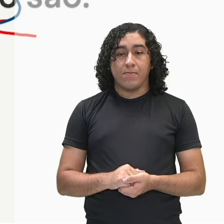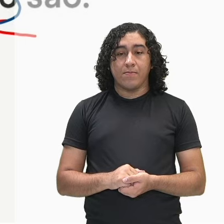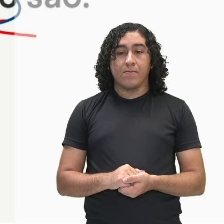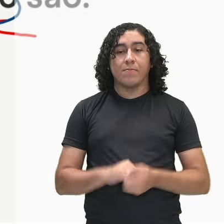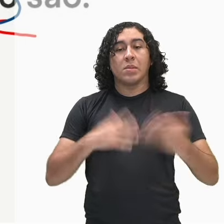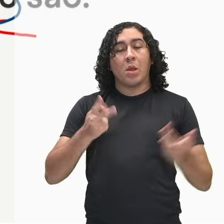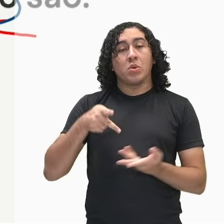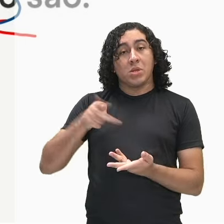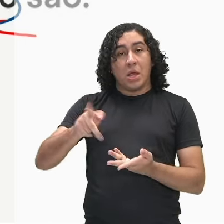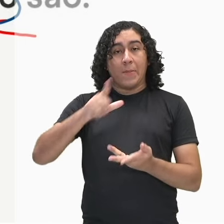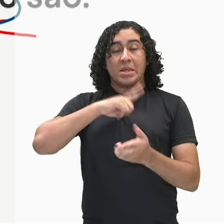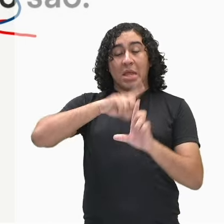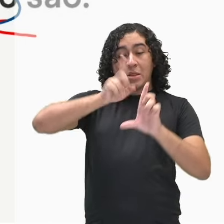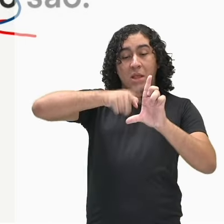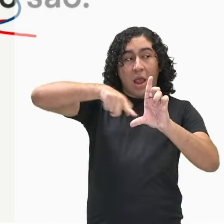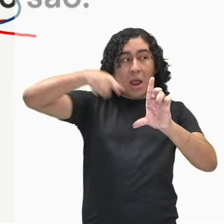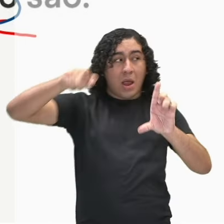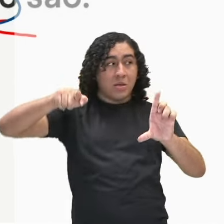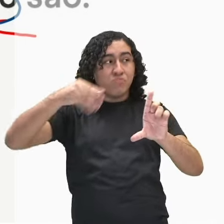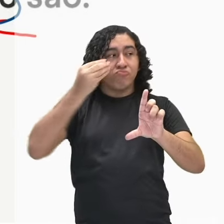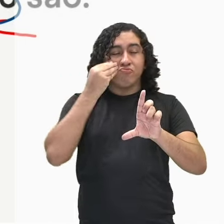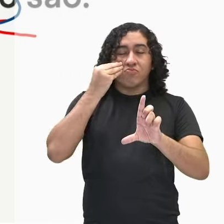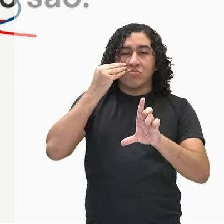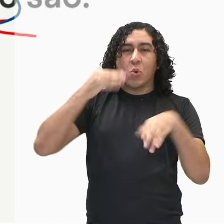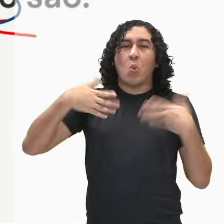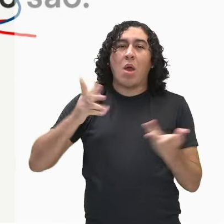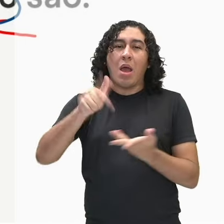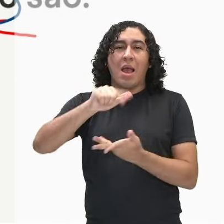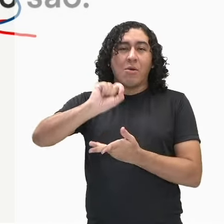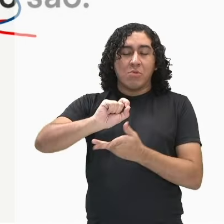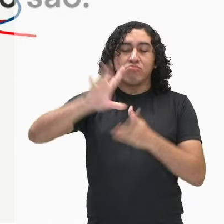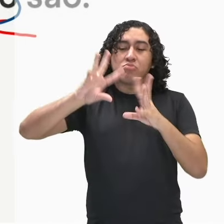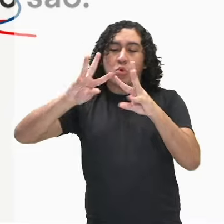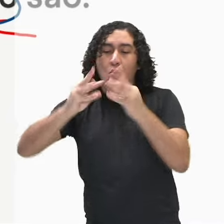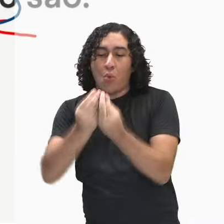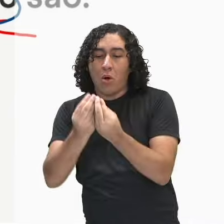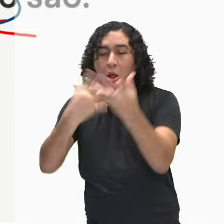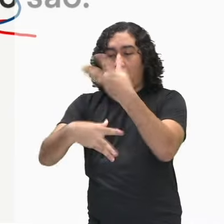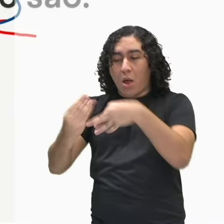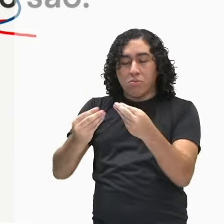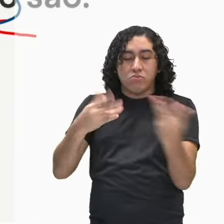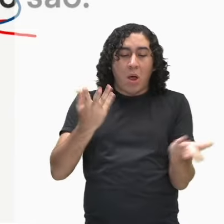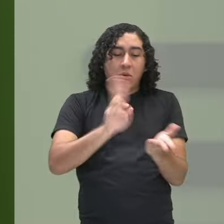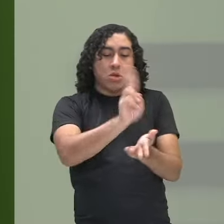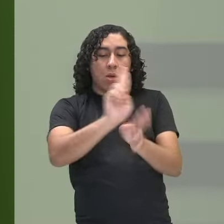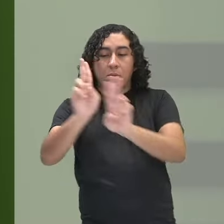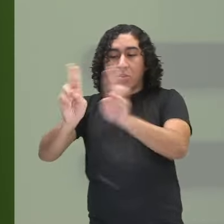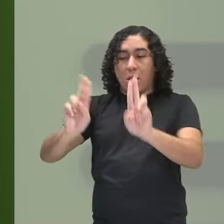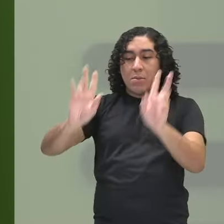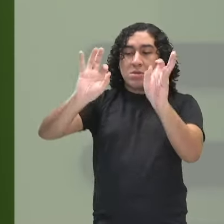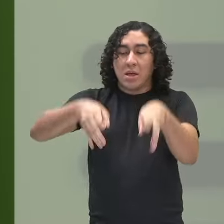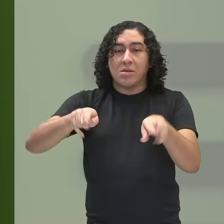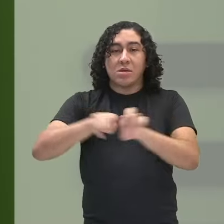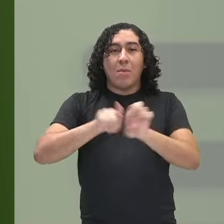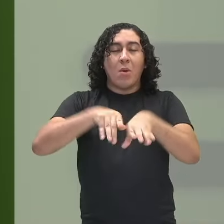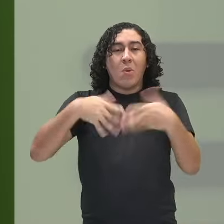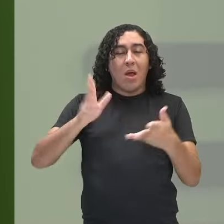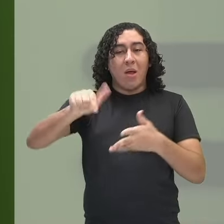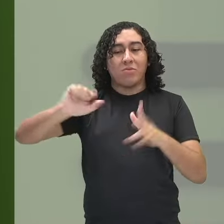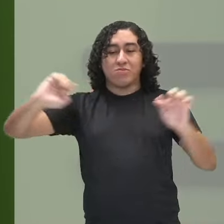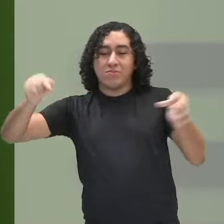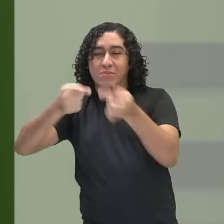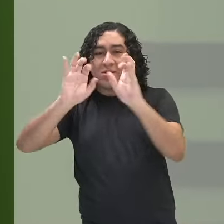gráfico assim, você analise o que é saturado, o que é insaturado e talvez o que seja